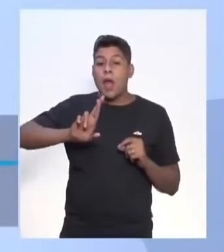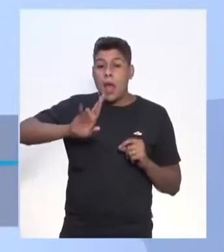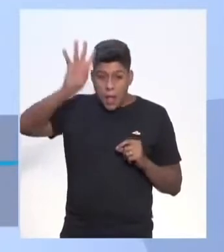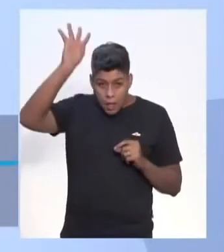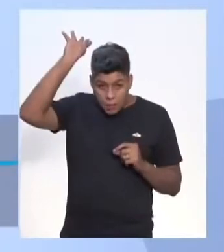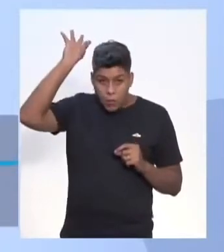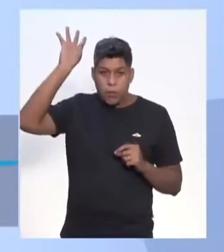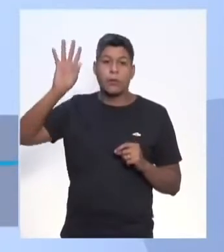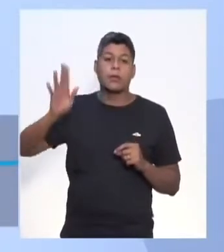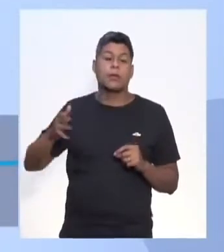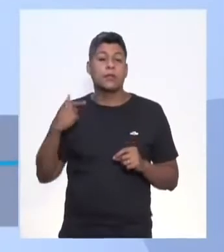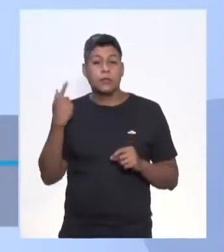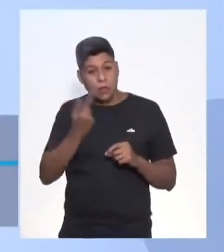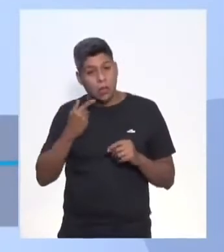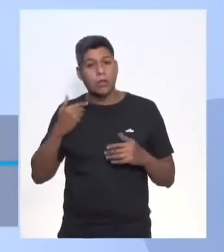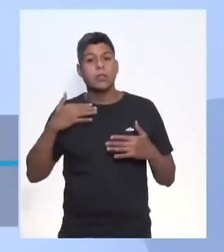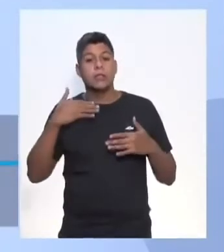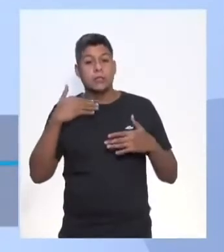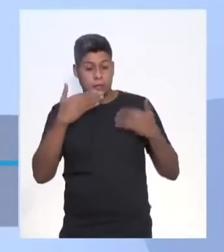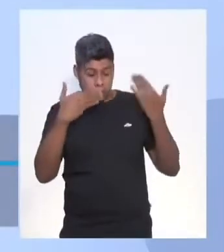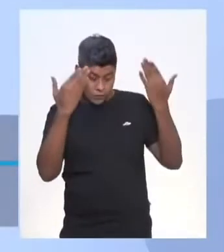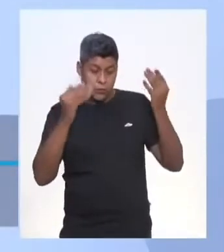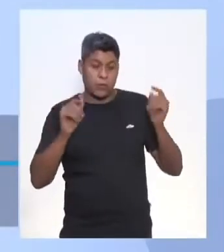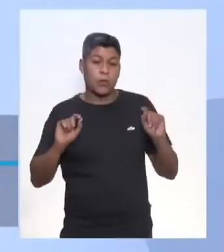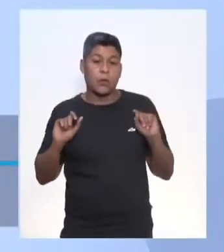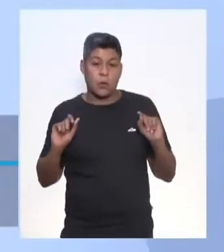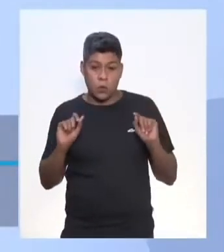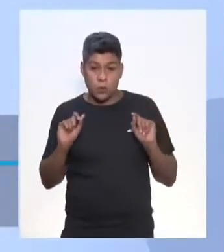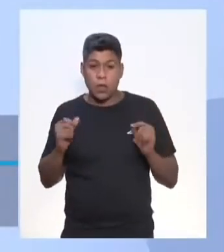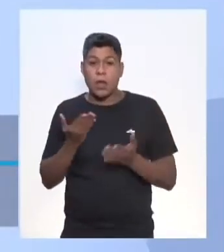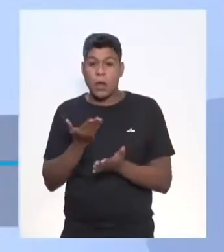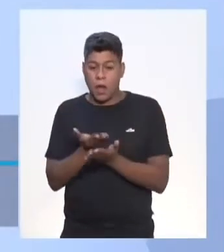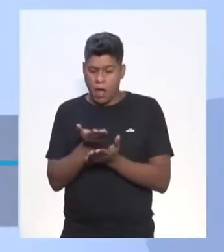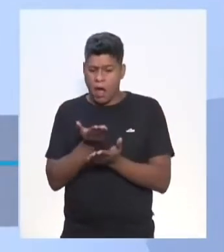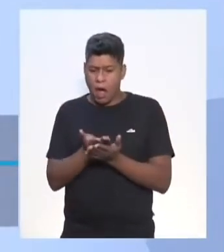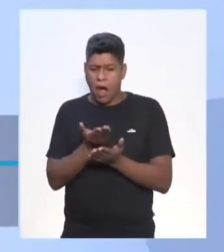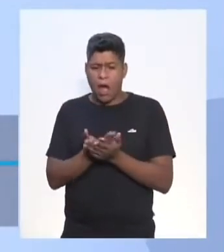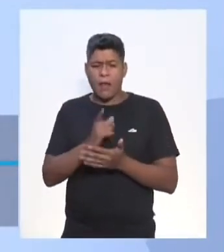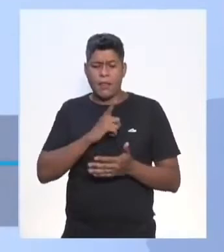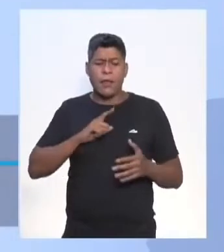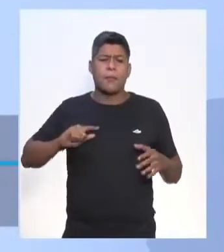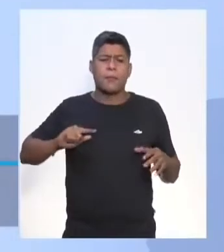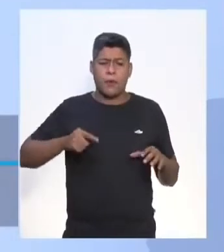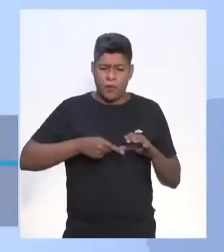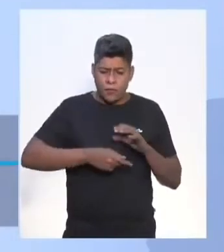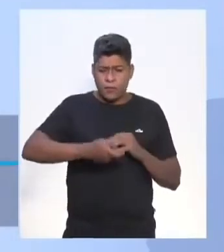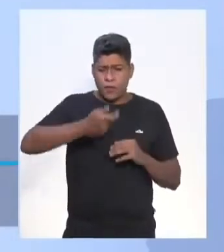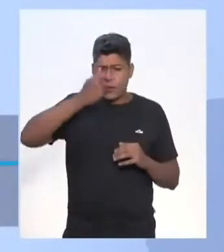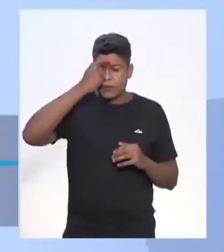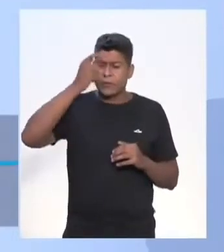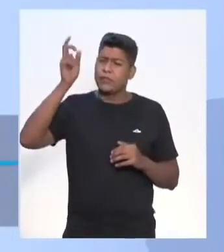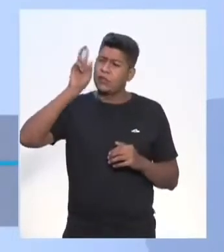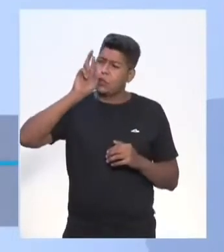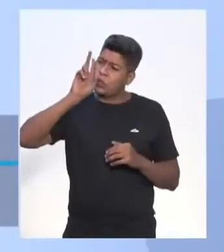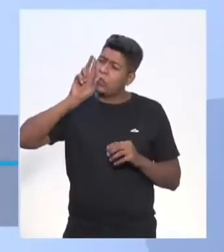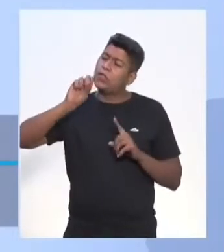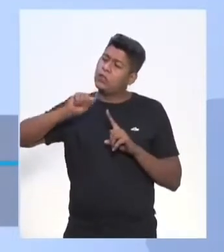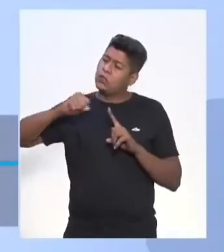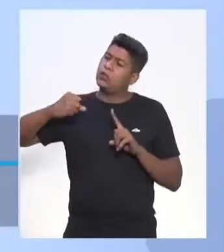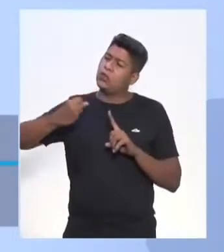Então, nós desenvolvemos essas aulas que têm uma profunda consciência histórica e